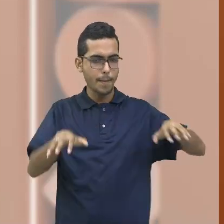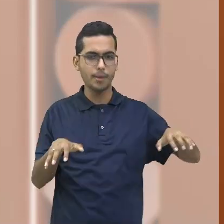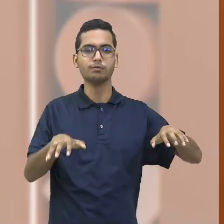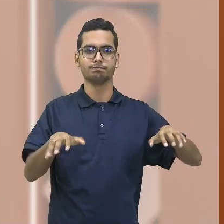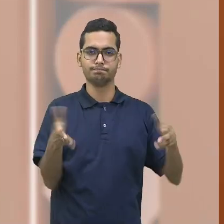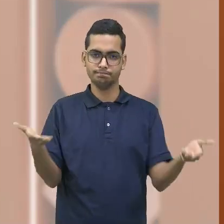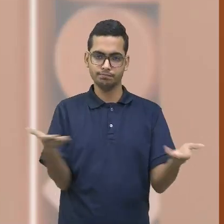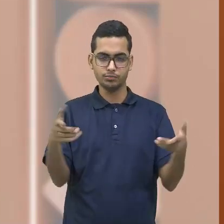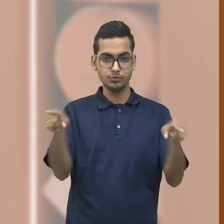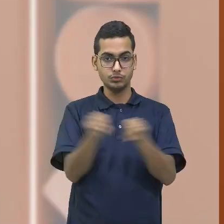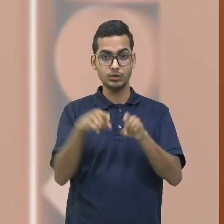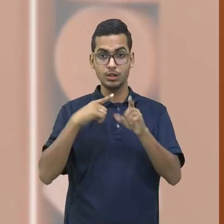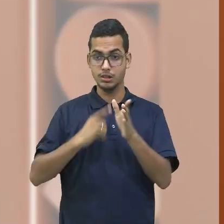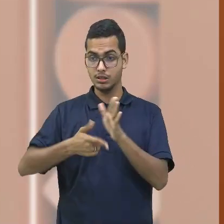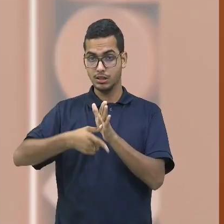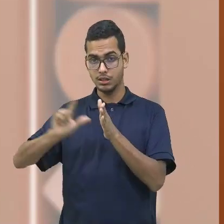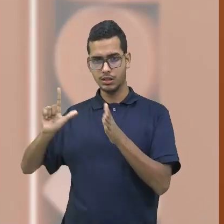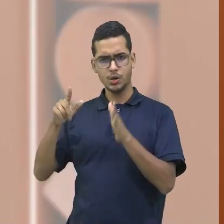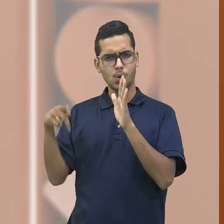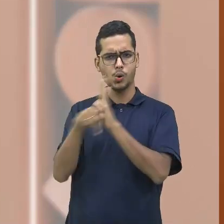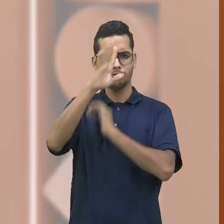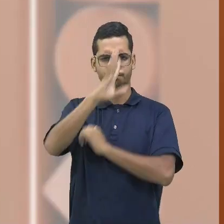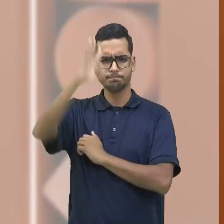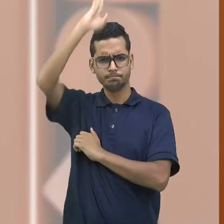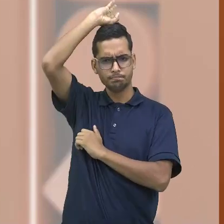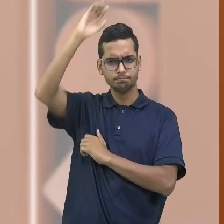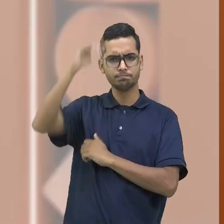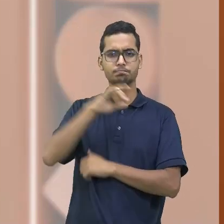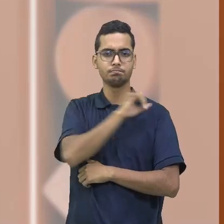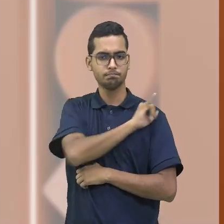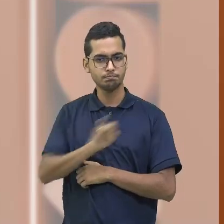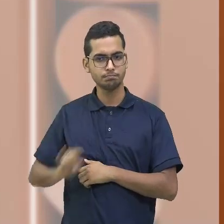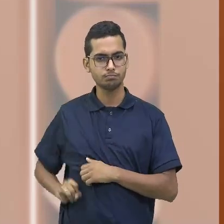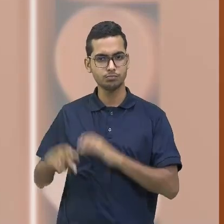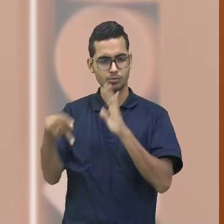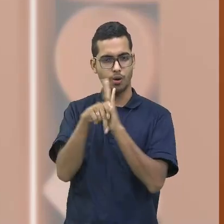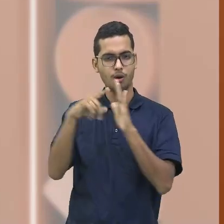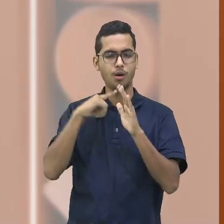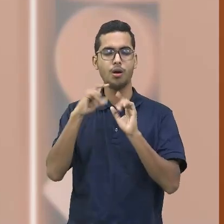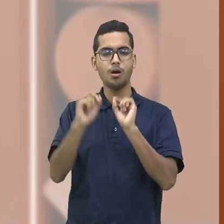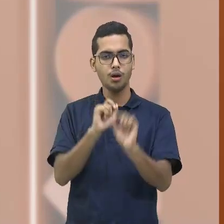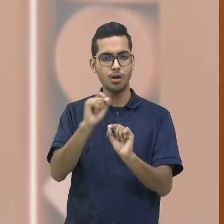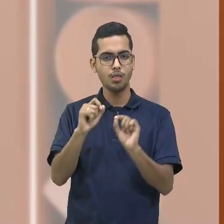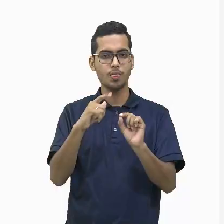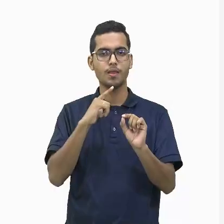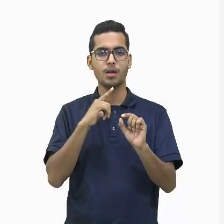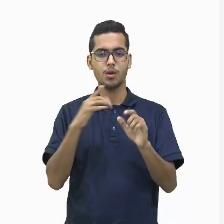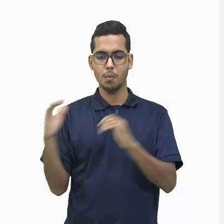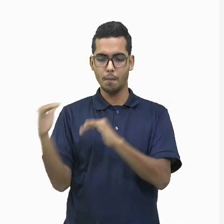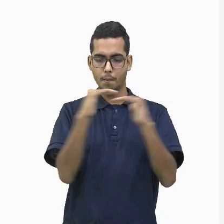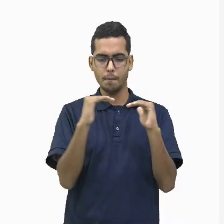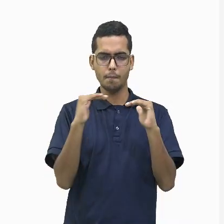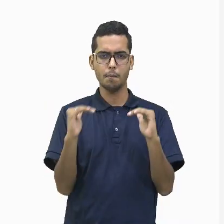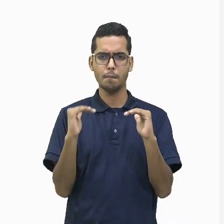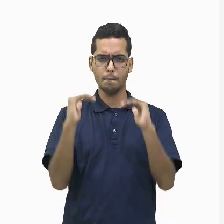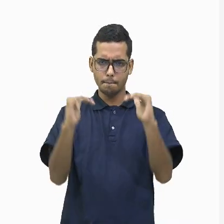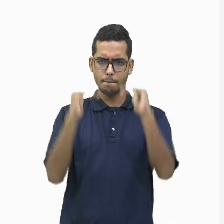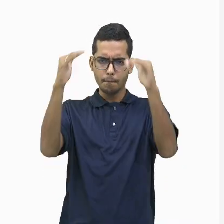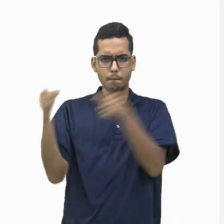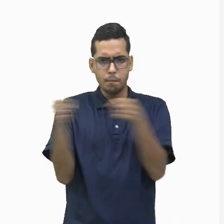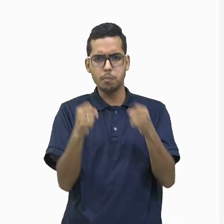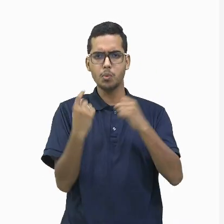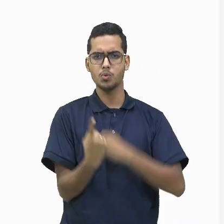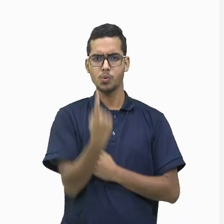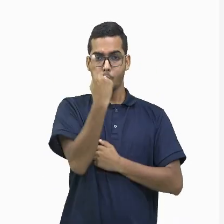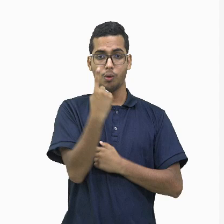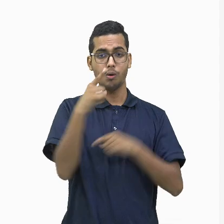Romano você tem a centralização, após a sua queda você tem a descentralização. Vamos ao texto. Foi